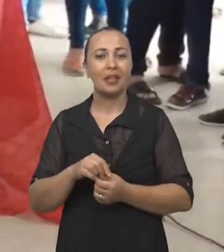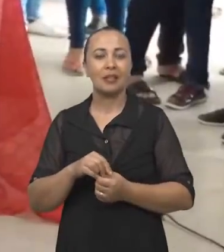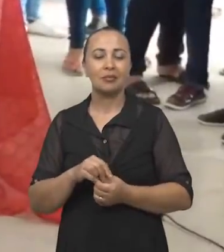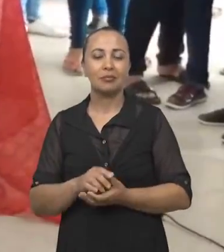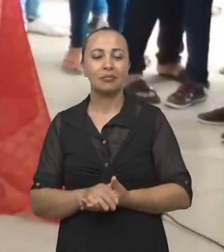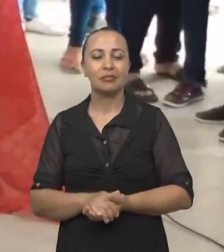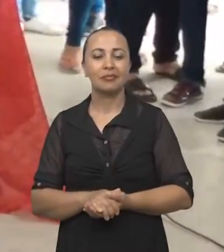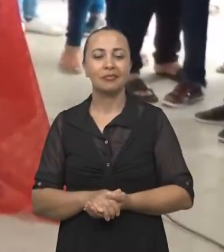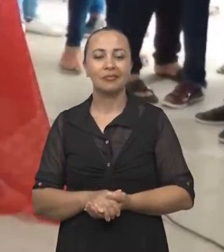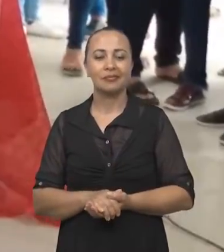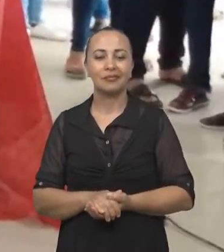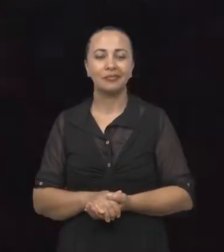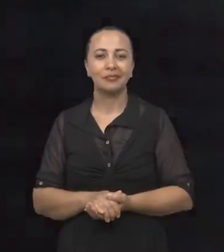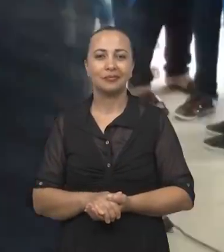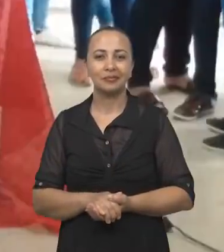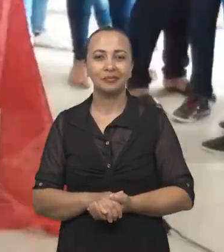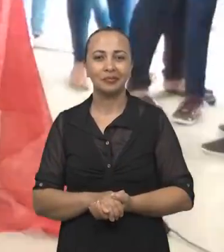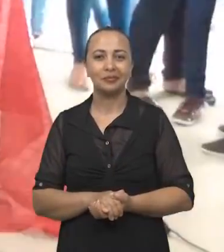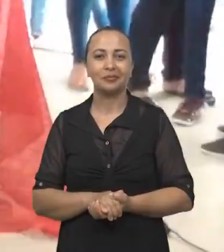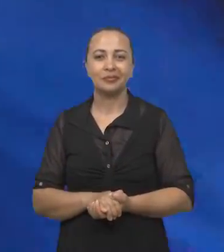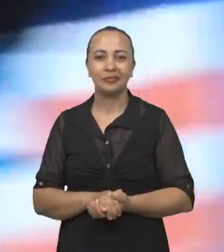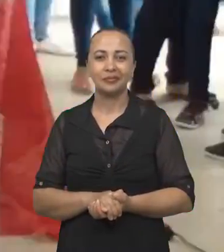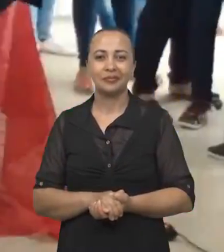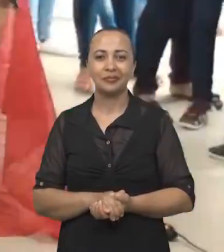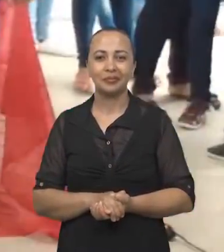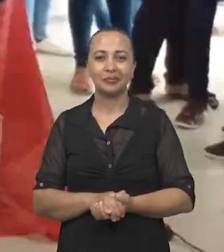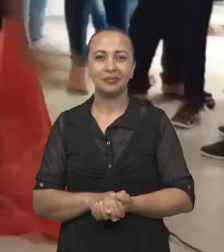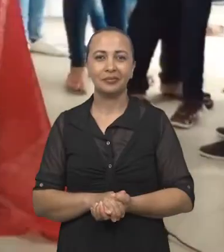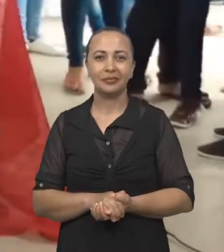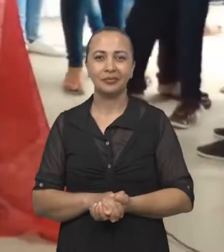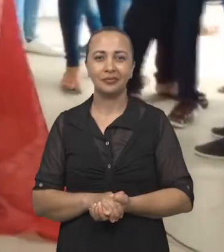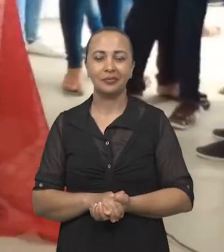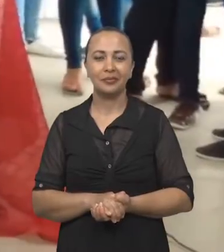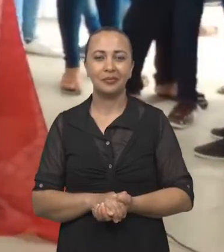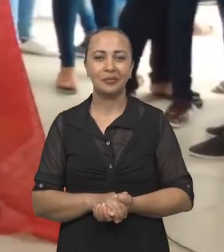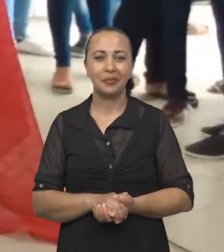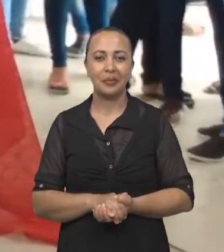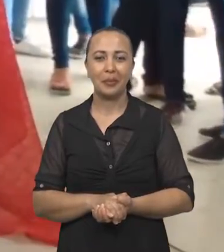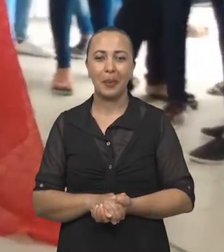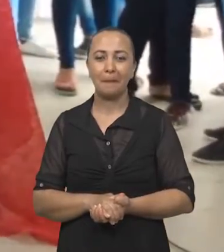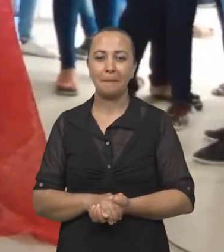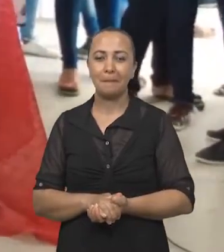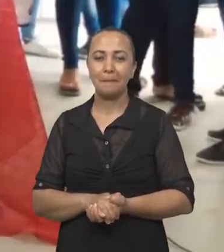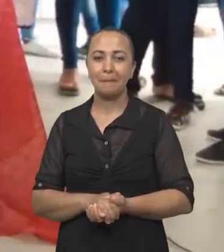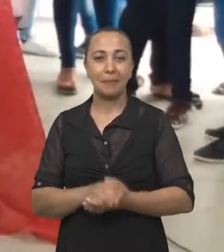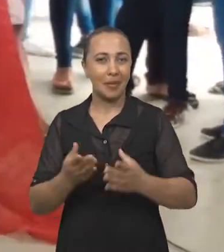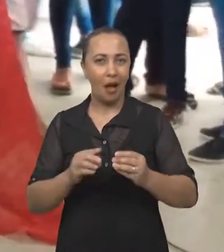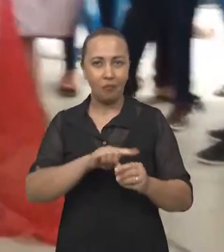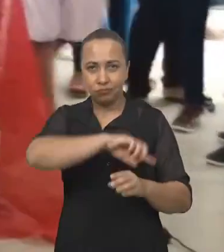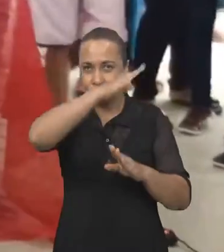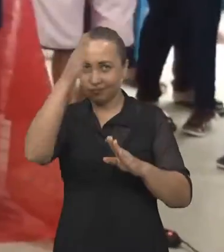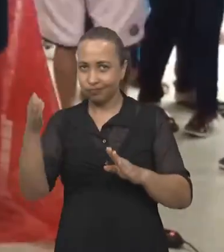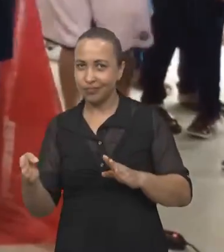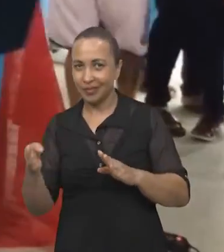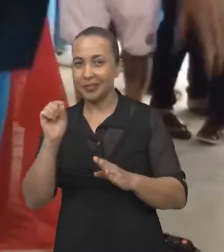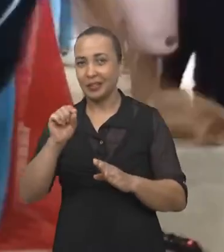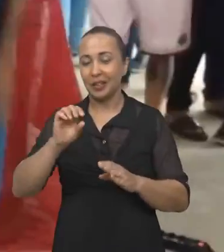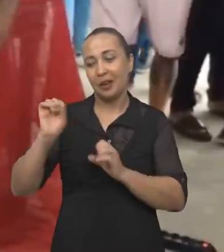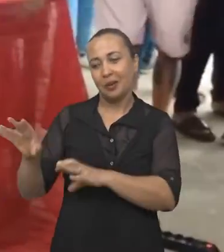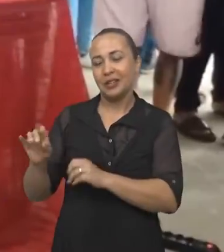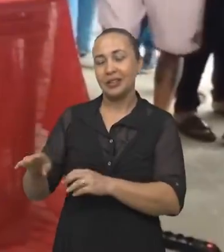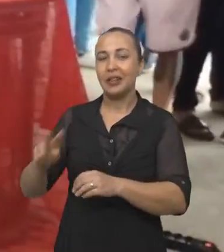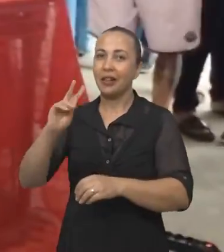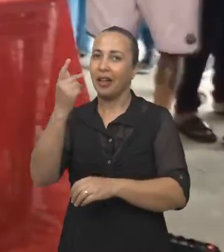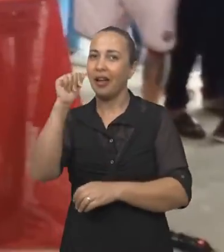senti amarra, tá sempre na visão, atividade, meu medo da proteção. Essa ponte, né, que o Educa